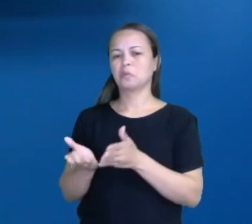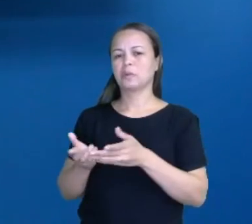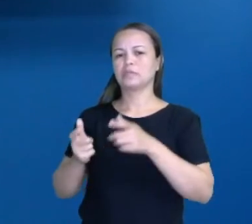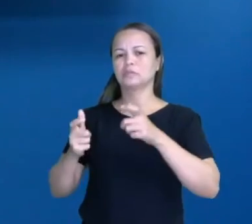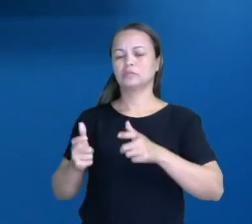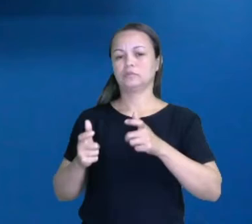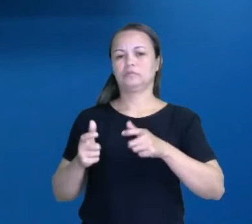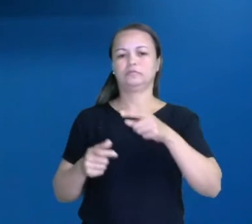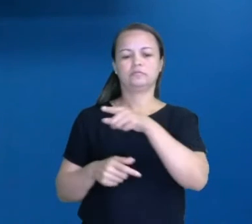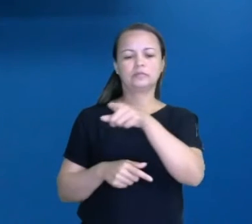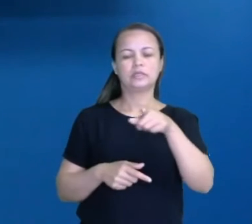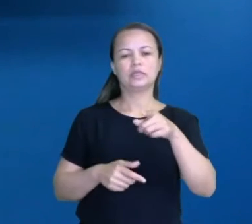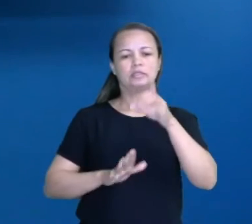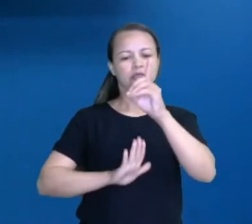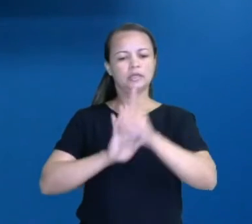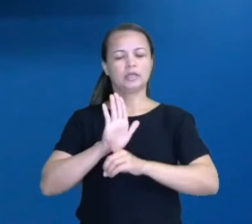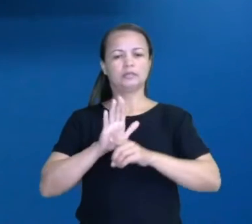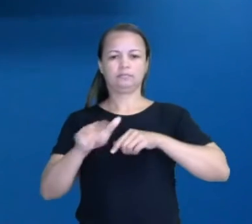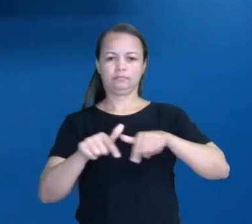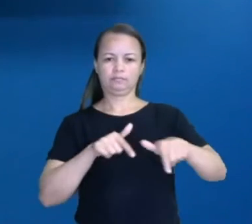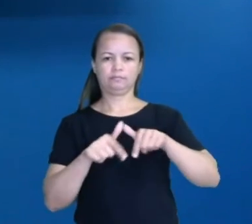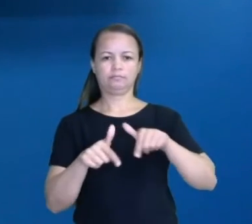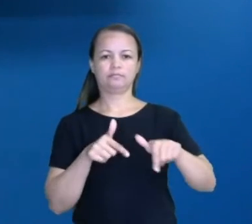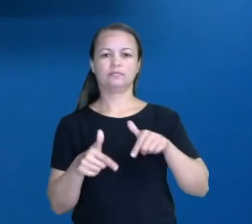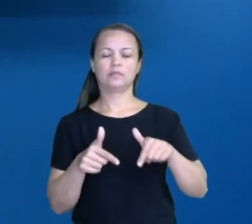tenha direitos trabalhistas